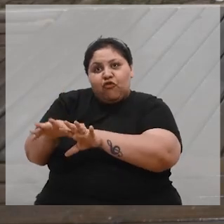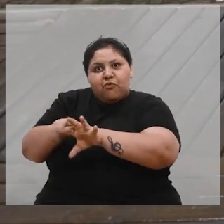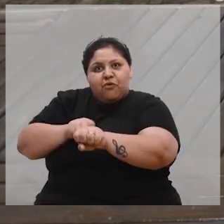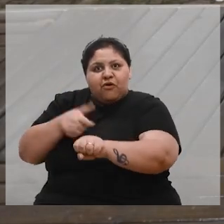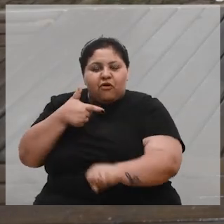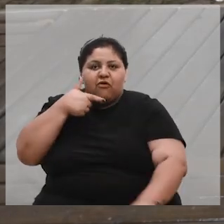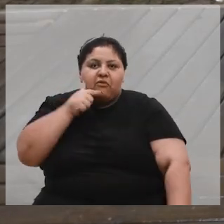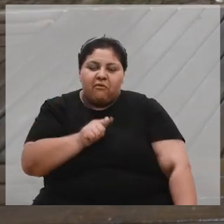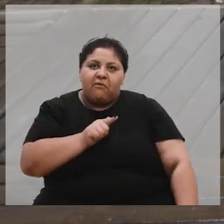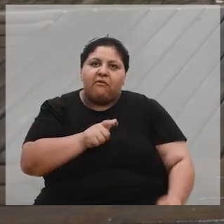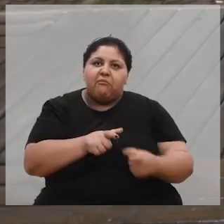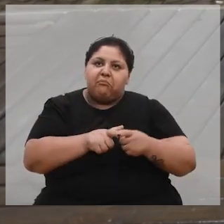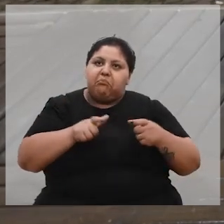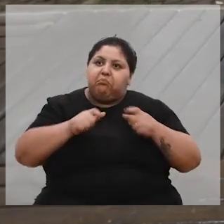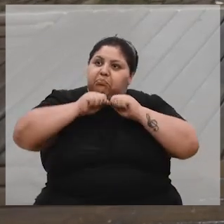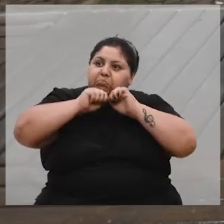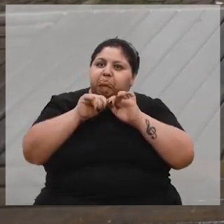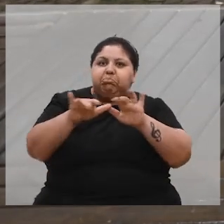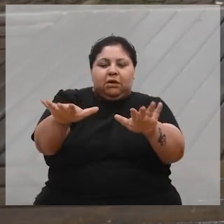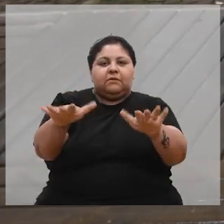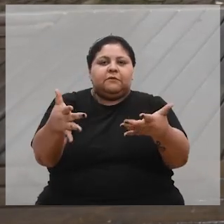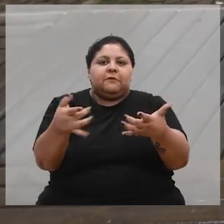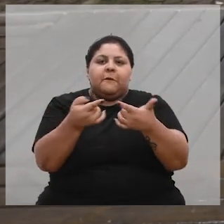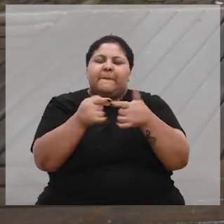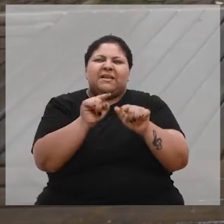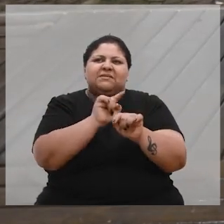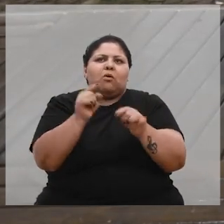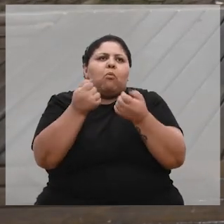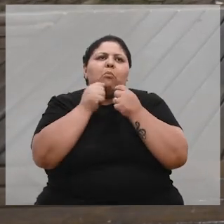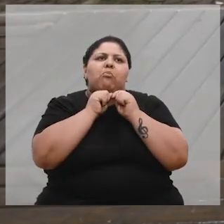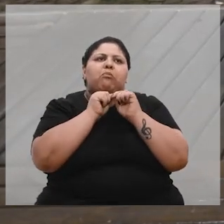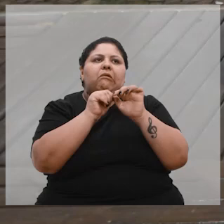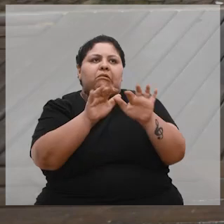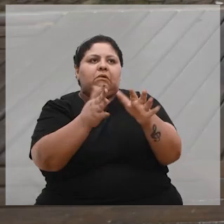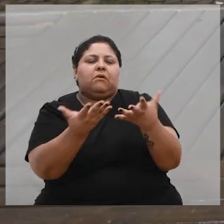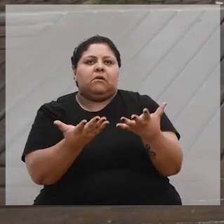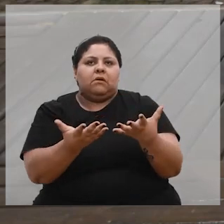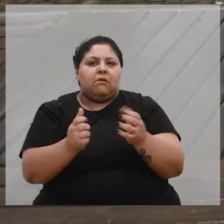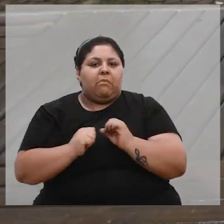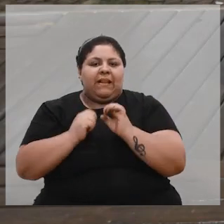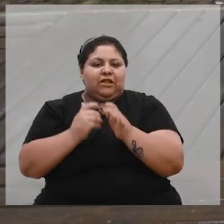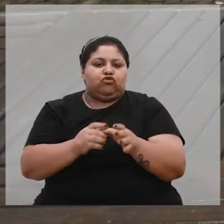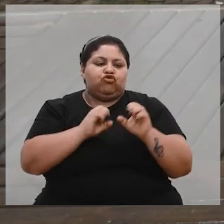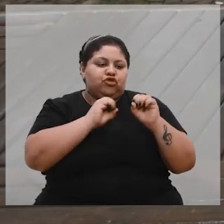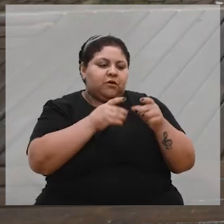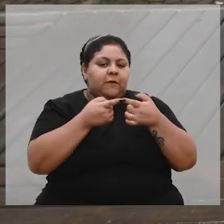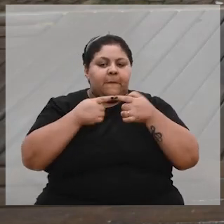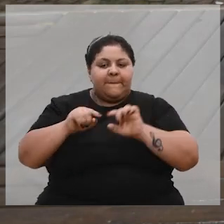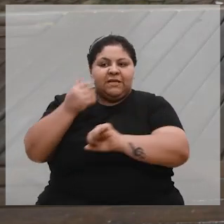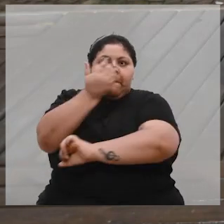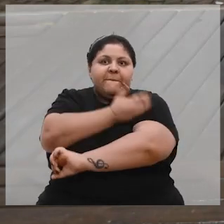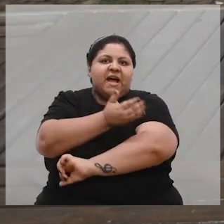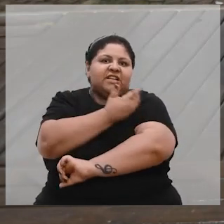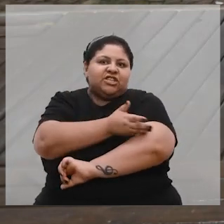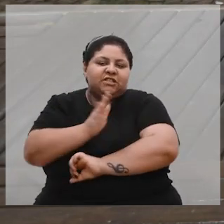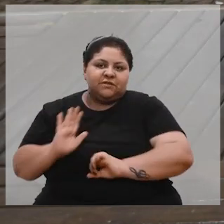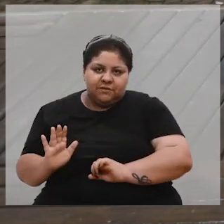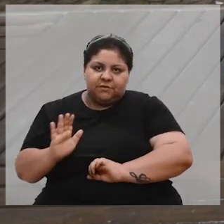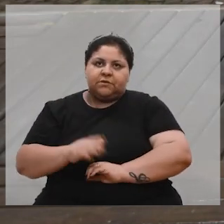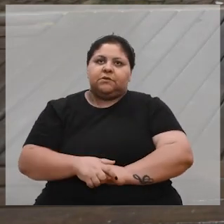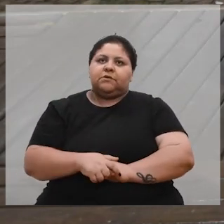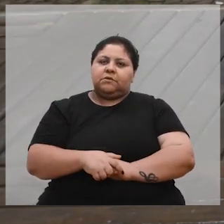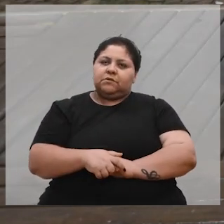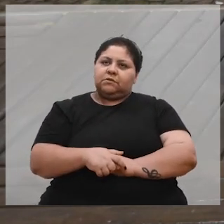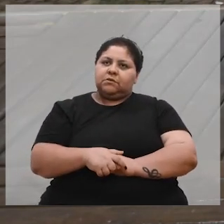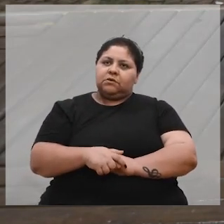a essa formação e consigam ser grandes multiplicadores. Mas não multiplicadores pelo ato de ensinar, mas pela sua